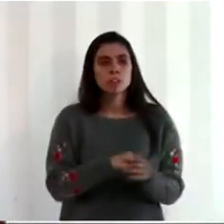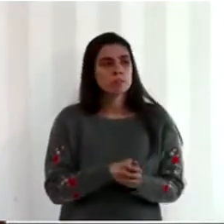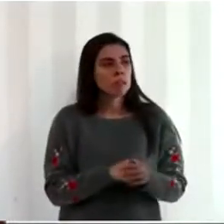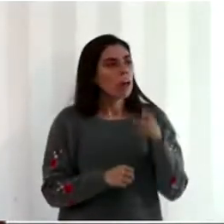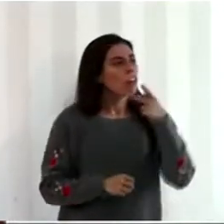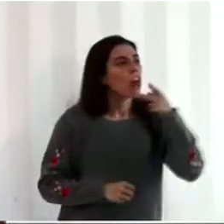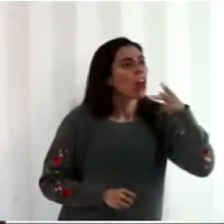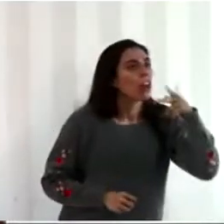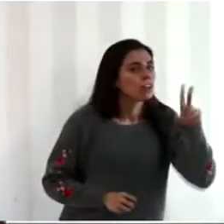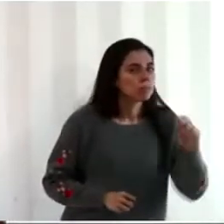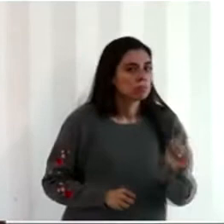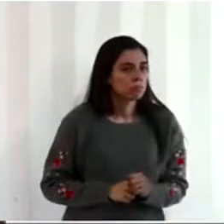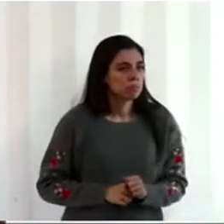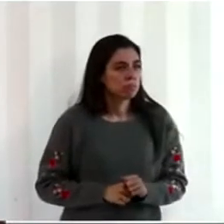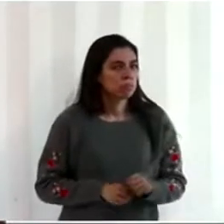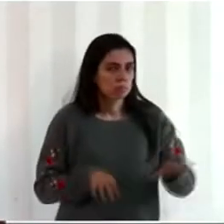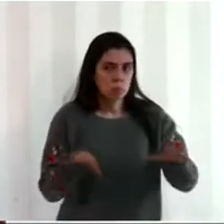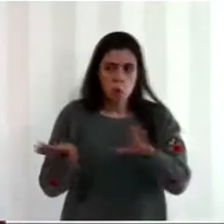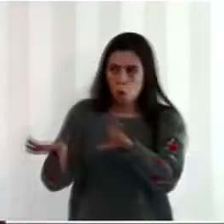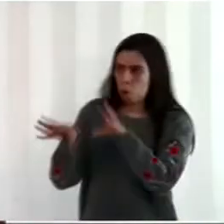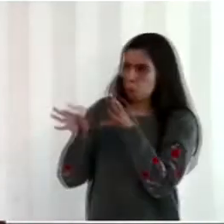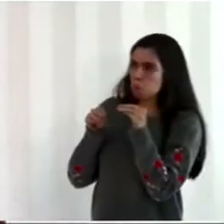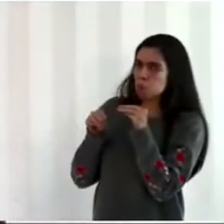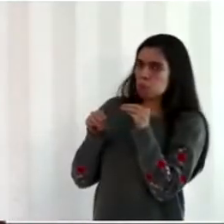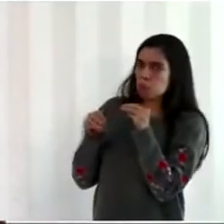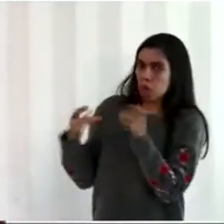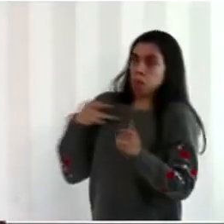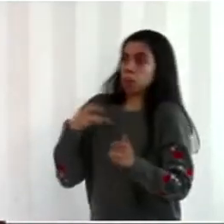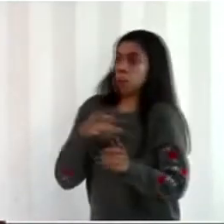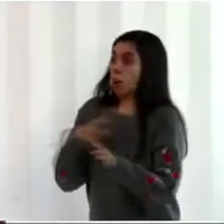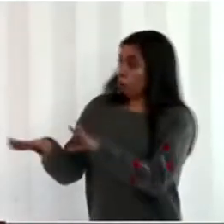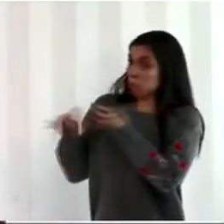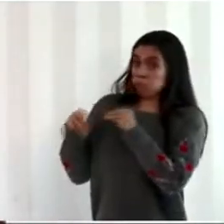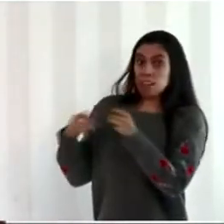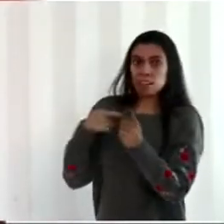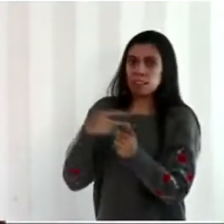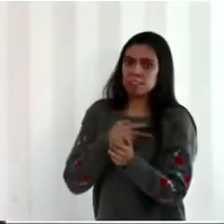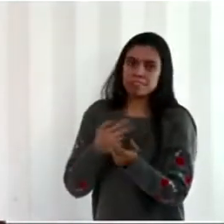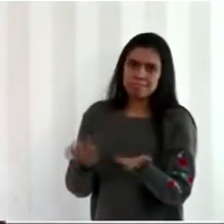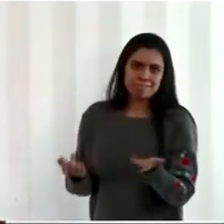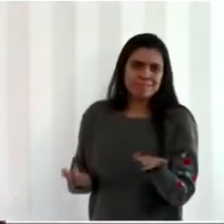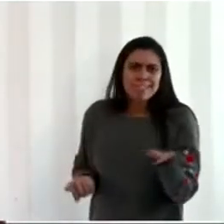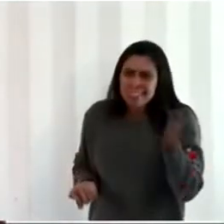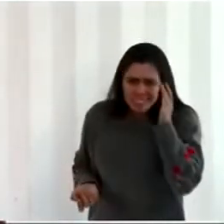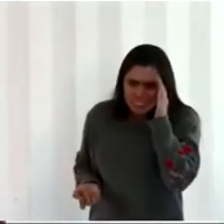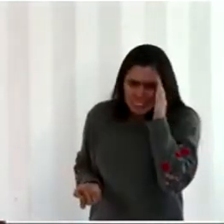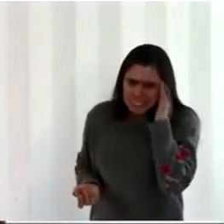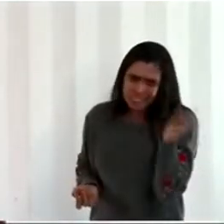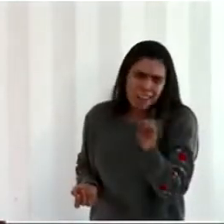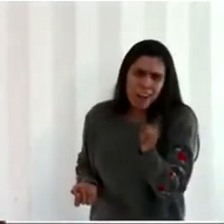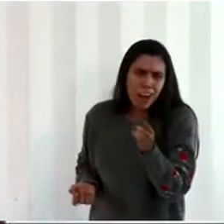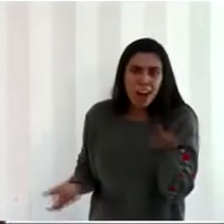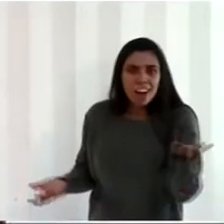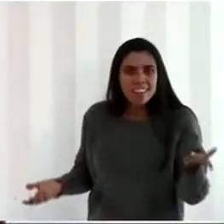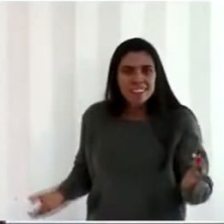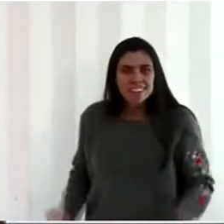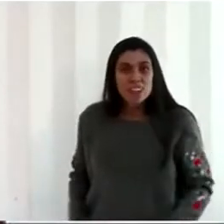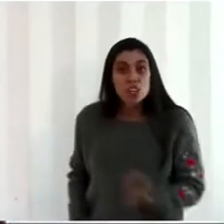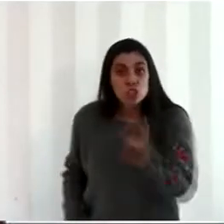boca, você pode passar saúde para uma pessoa também dessa mesma forma?